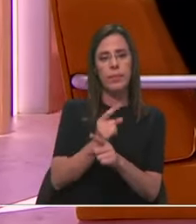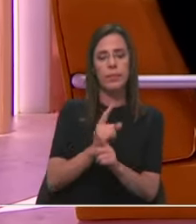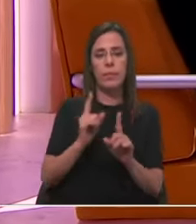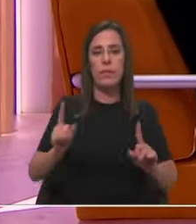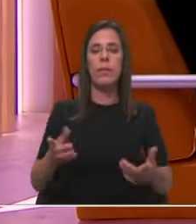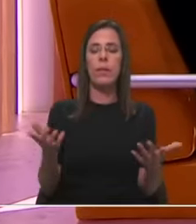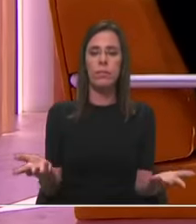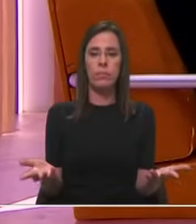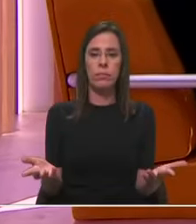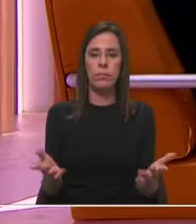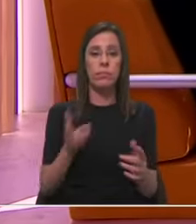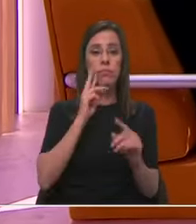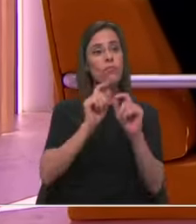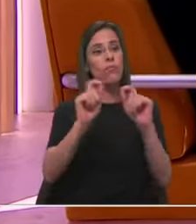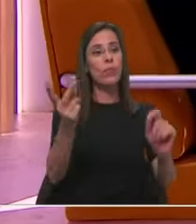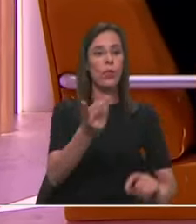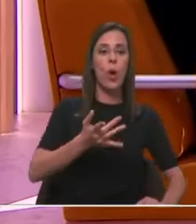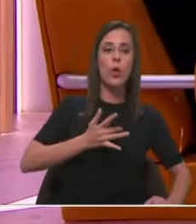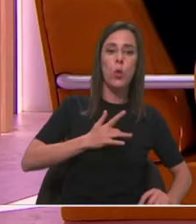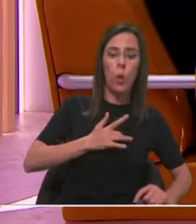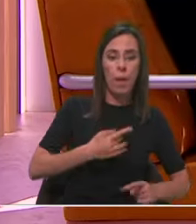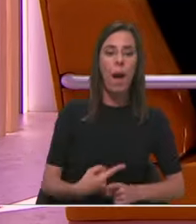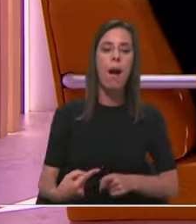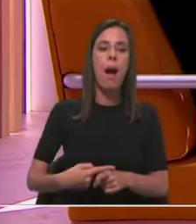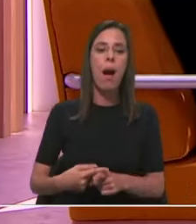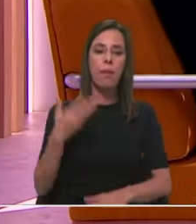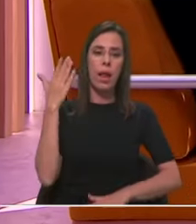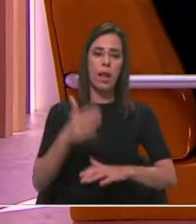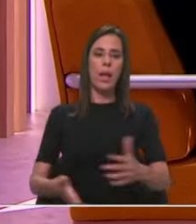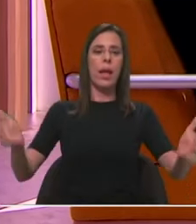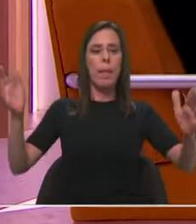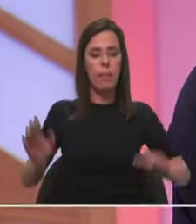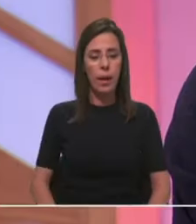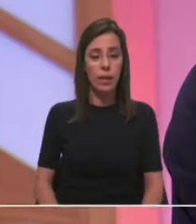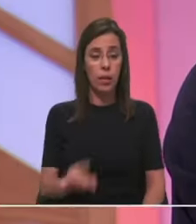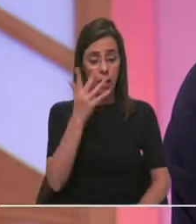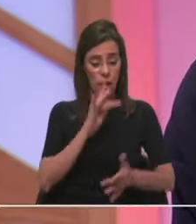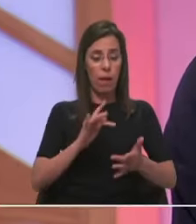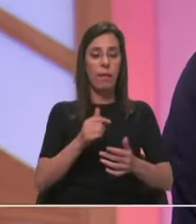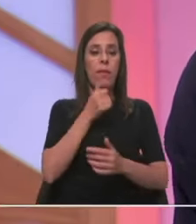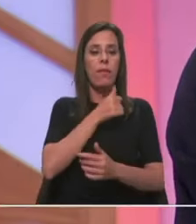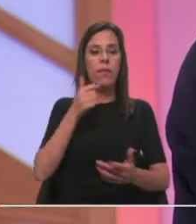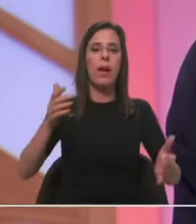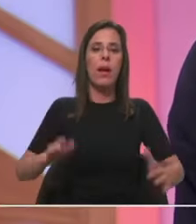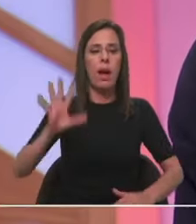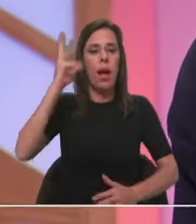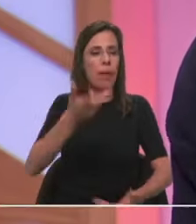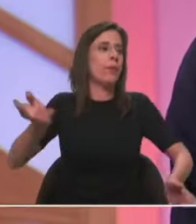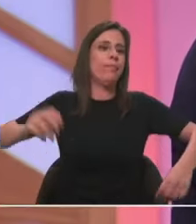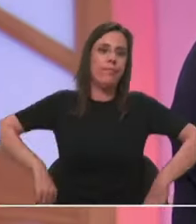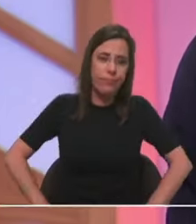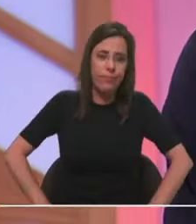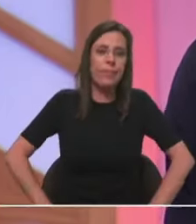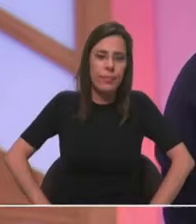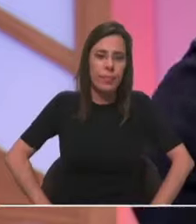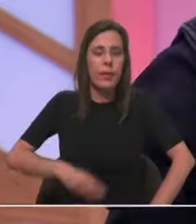que seguia eh o vosso romance de forma entusiasmada que de repente Manel é vítima Então não é que lhe acontecea então é que não lhe